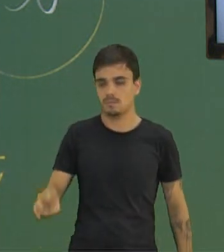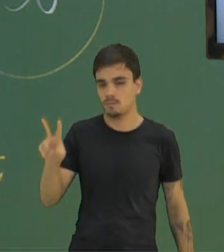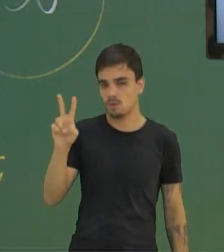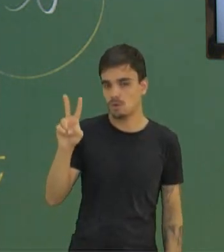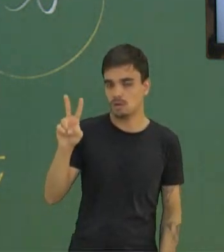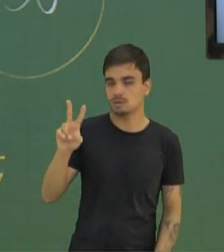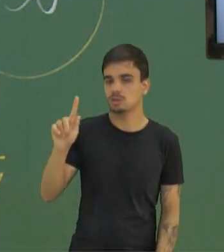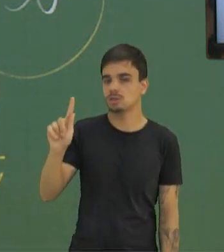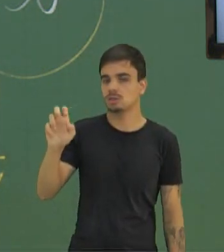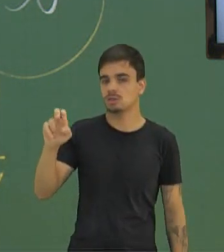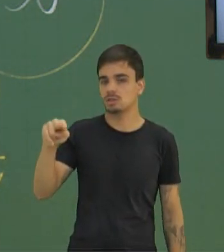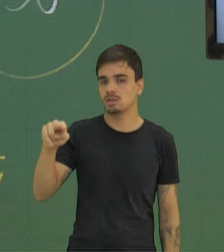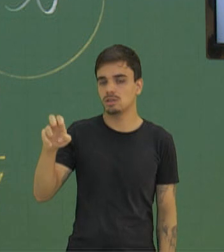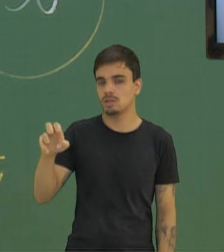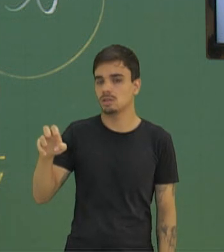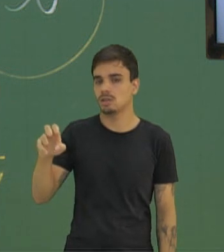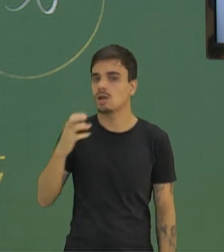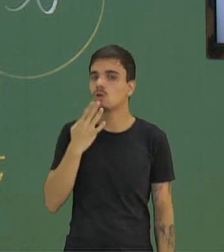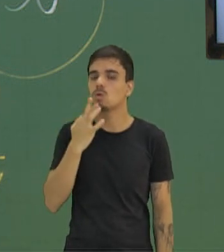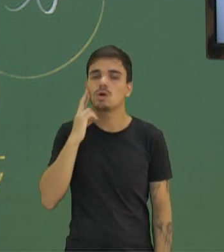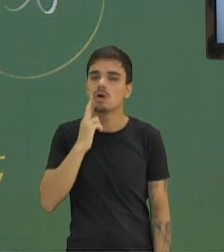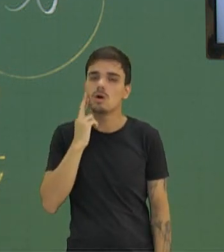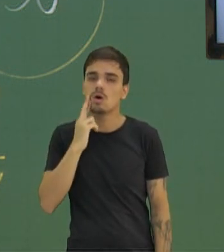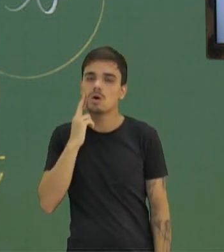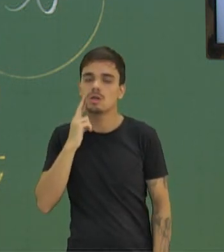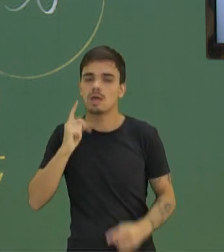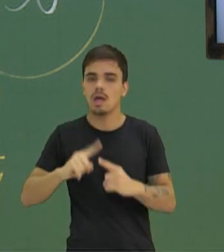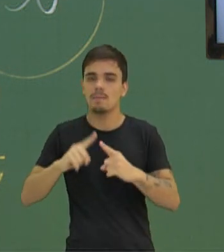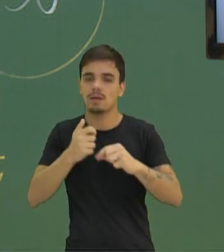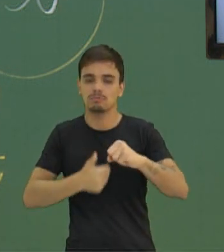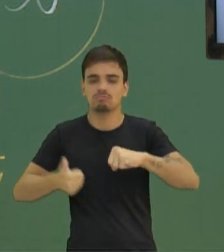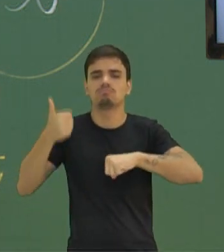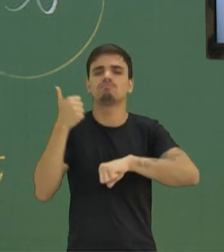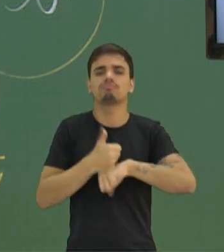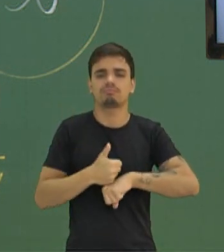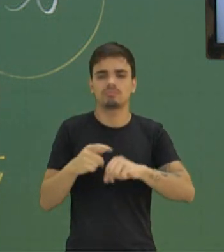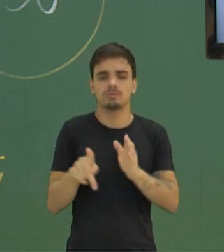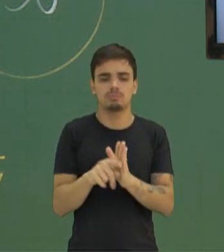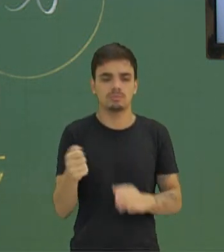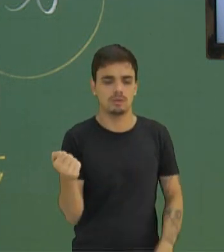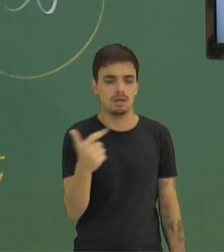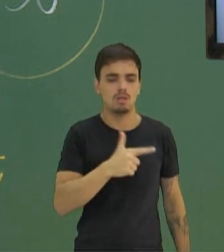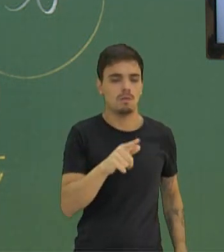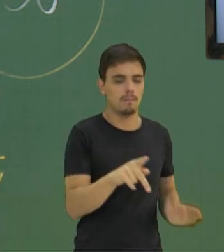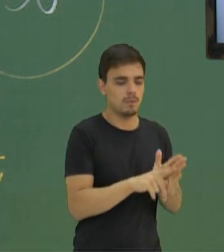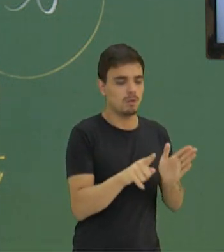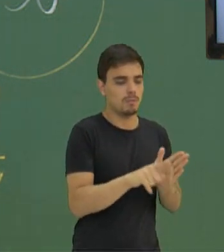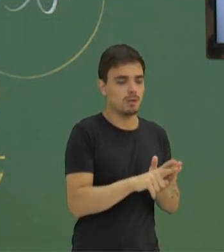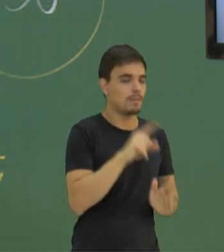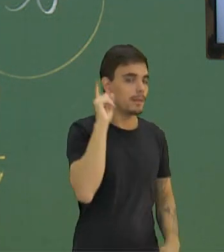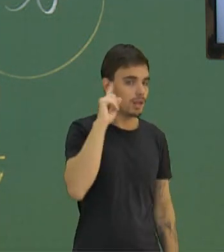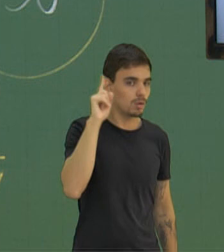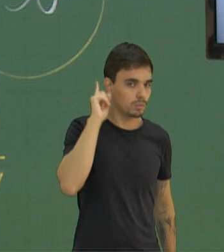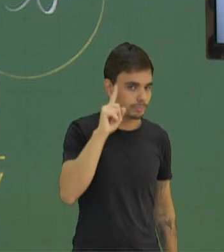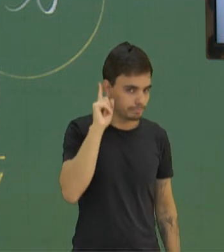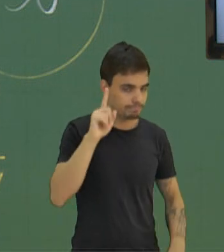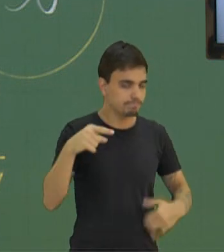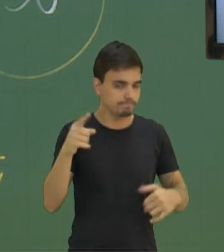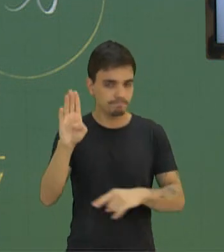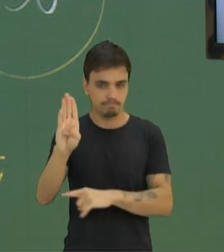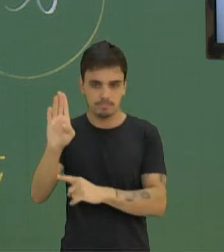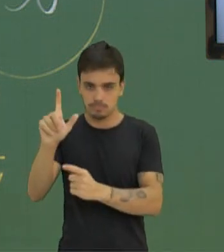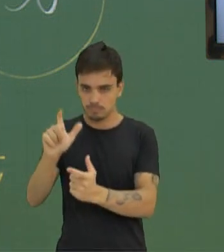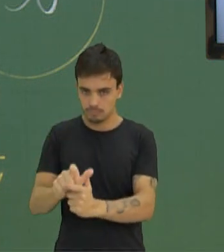da flor púrpura lesão é dominante em relação ao Gene da flor branca o